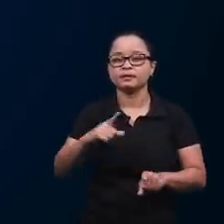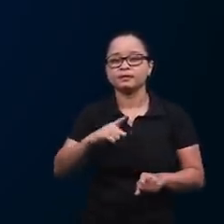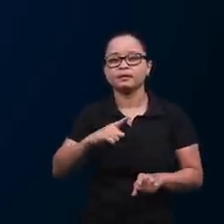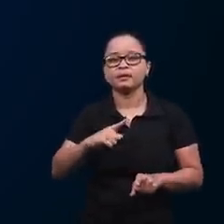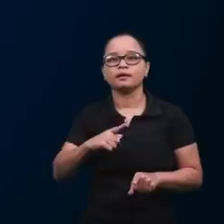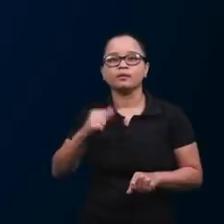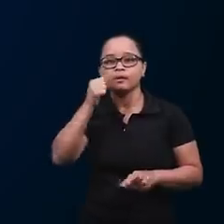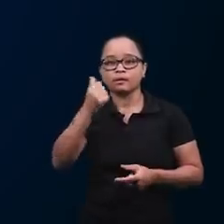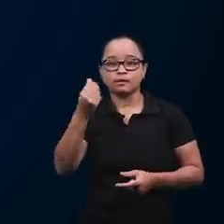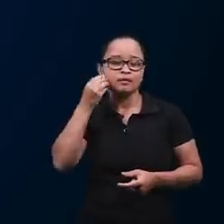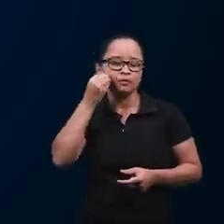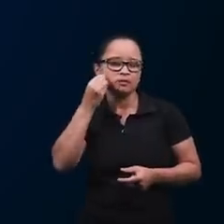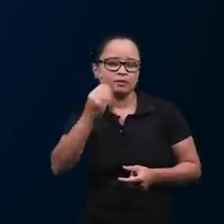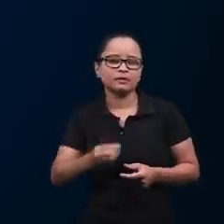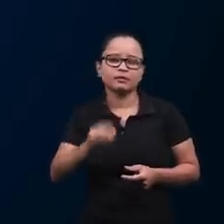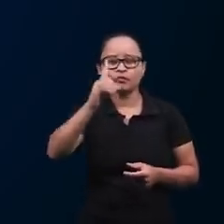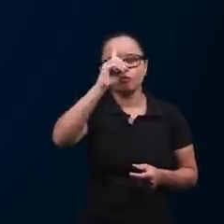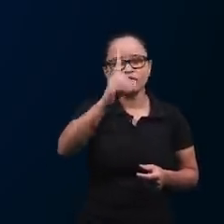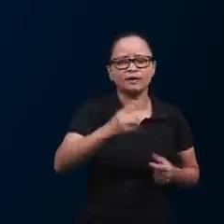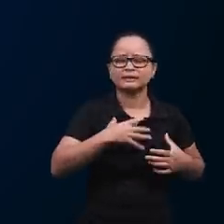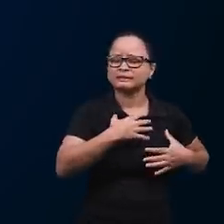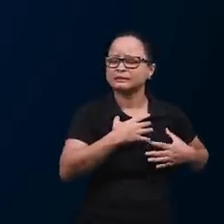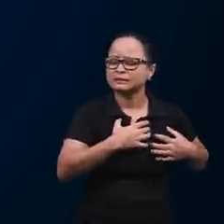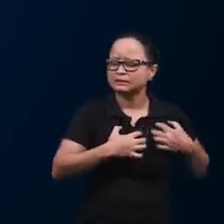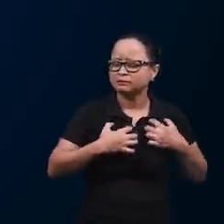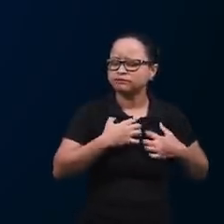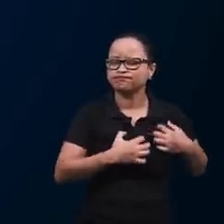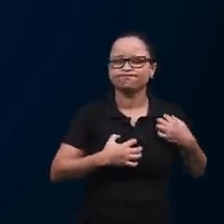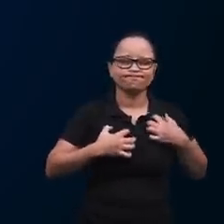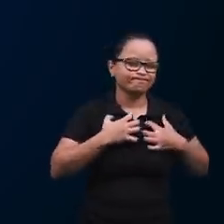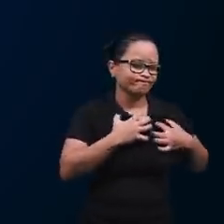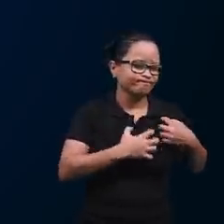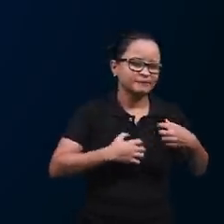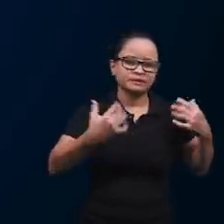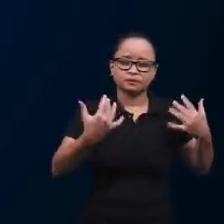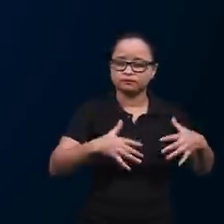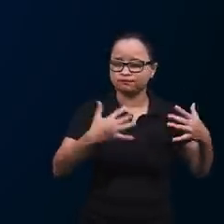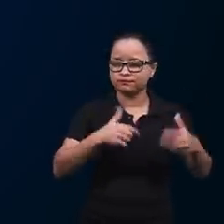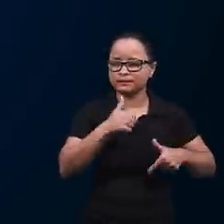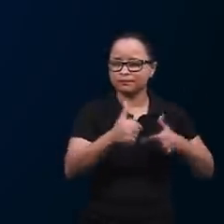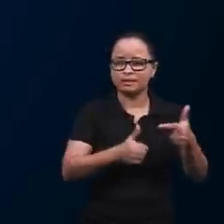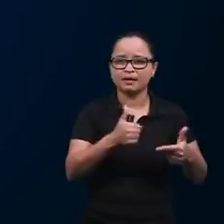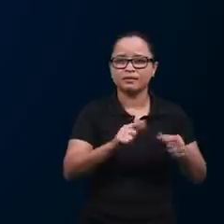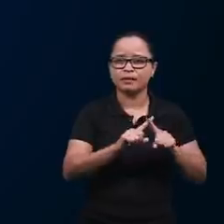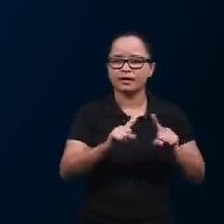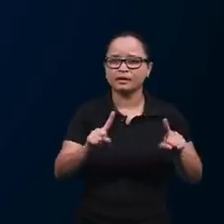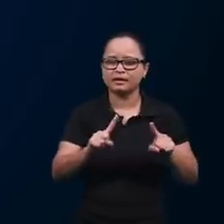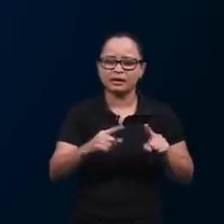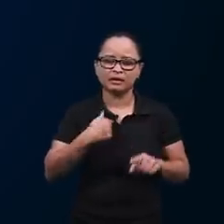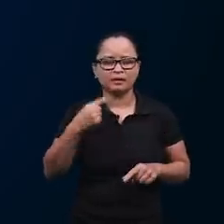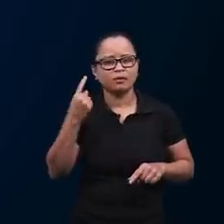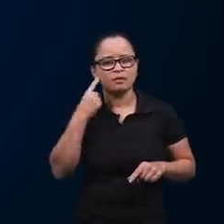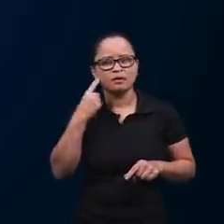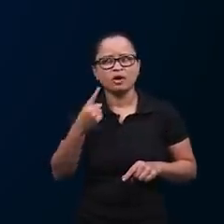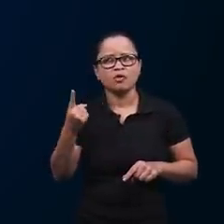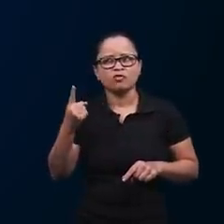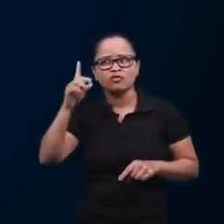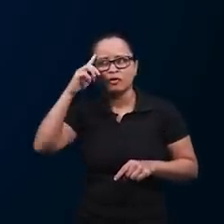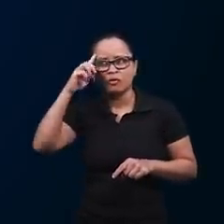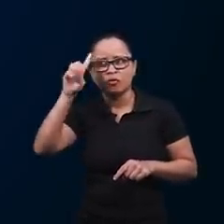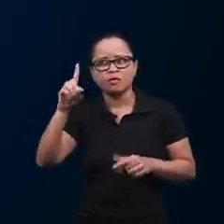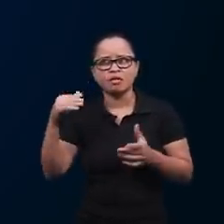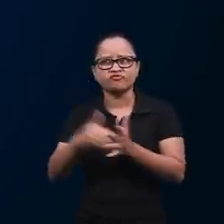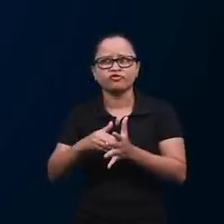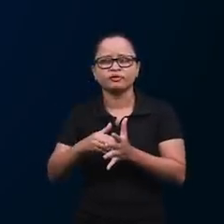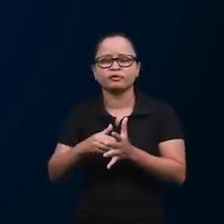uma irmã que contou uma experiência que teve um dia já estava frita Estava angustiada o trabalho e ela fez ou vou fazer